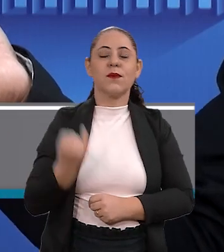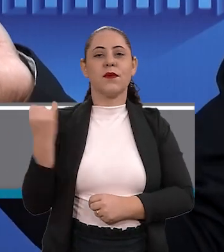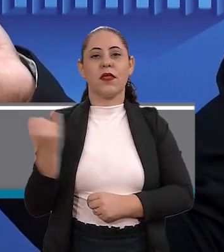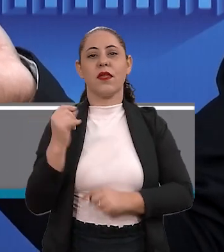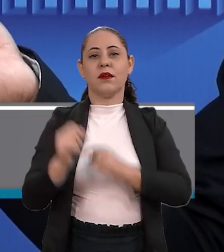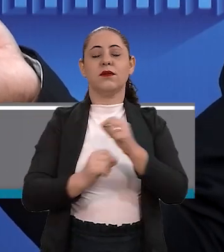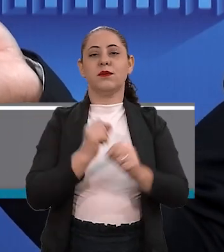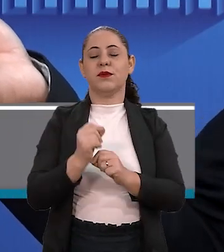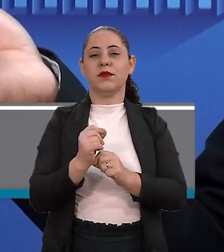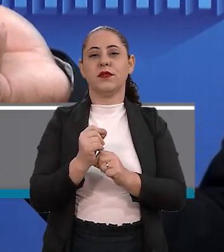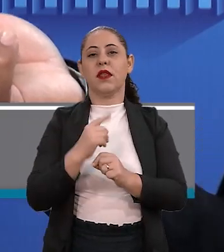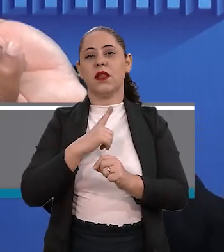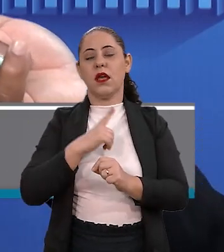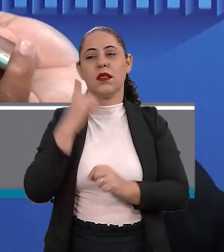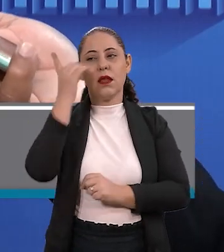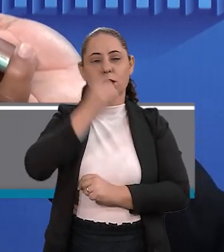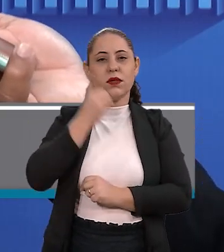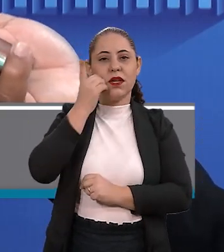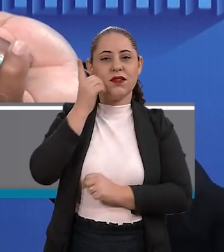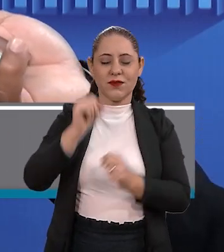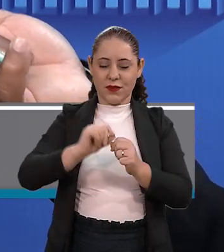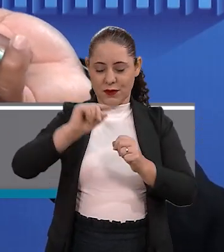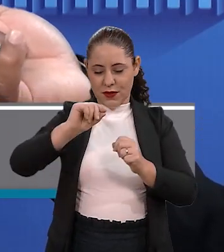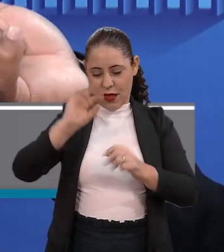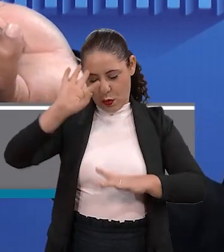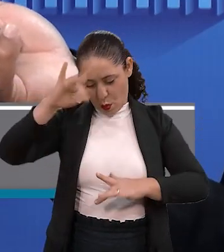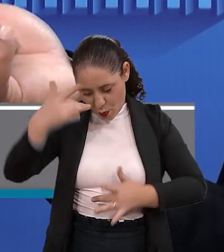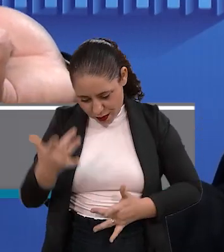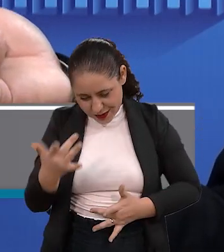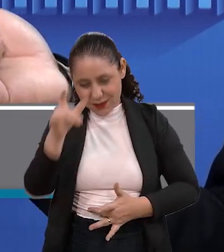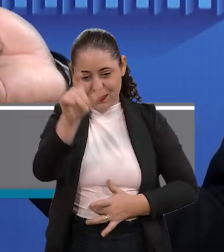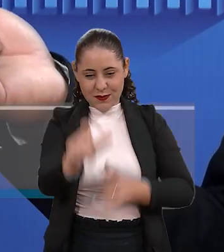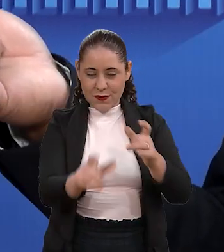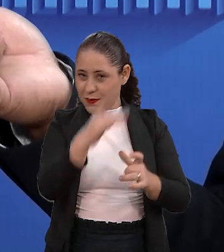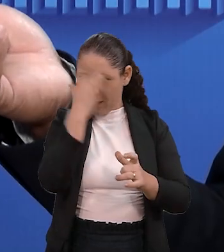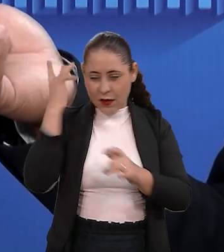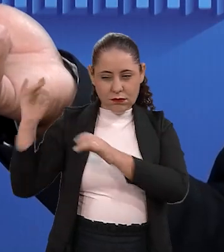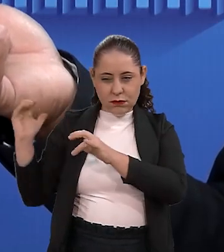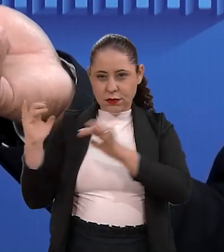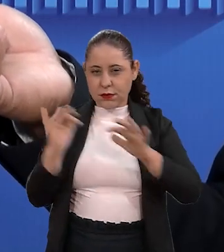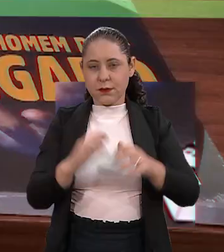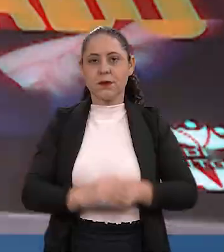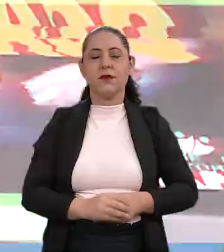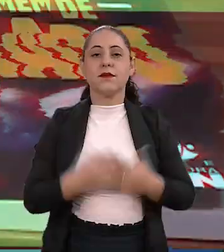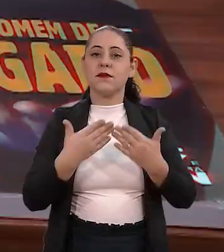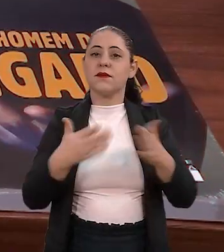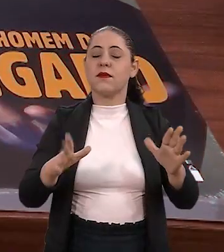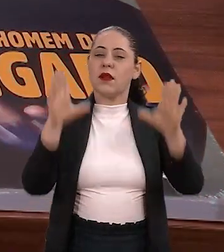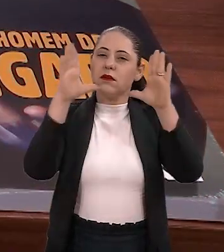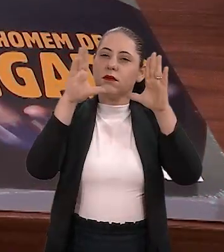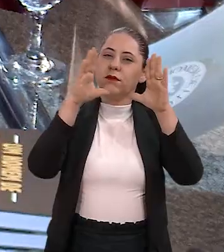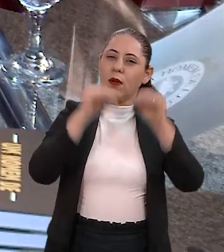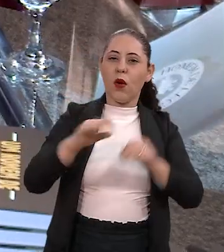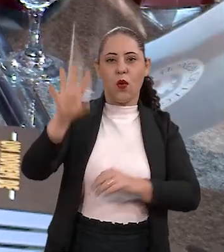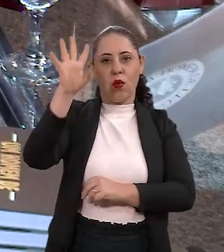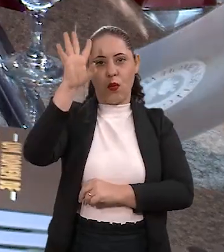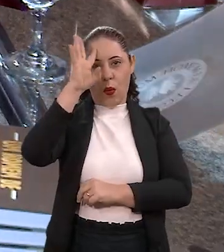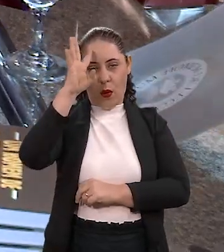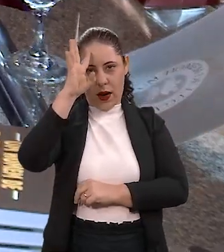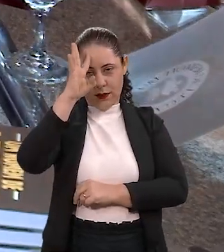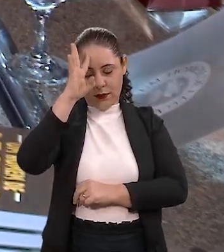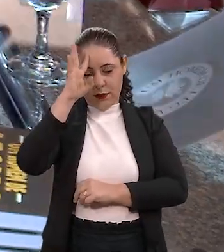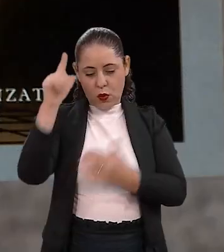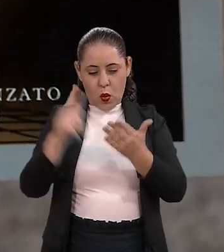oportunidade, enquanto deputado, de estar realizando esse evento em homenagem aos pioneiros, né? Foi lançado na noite da